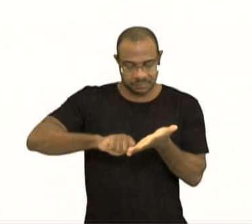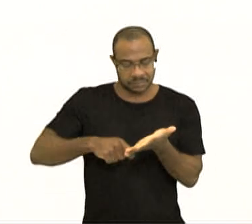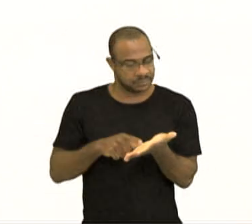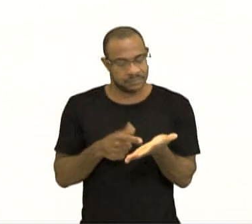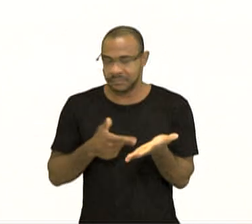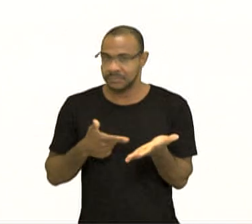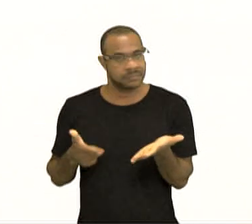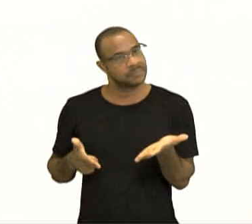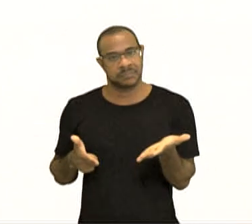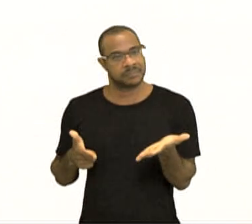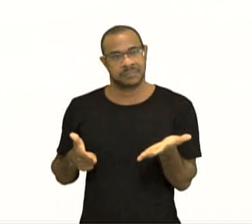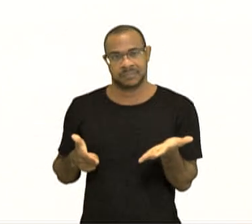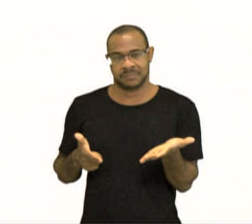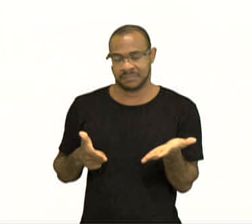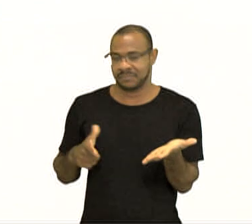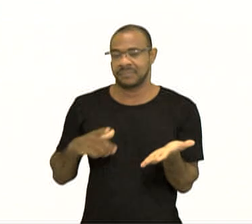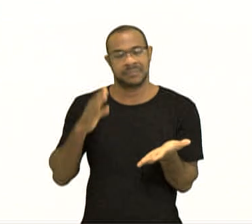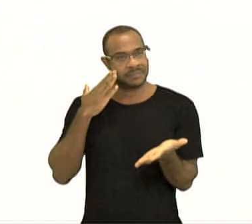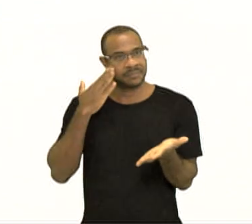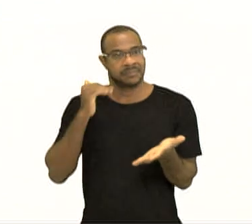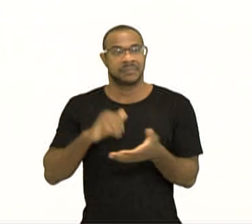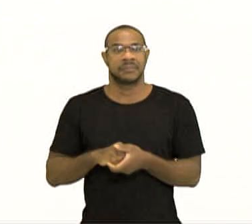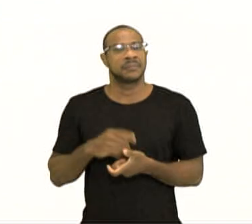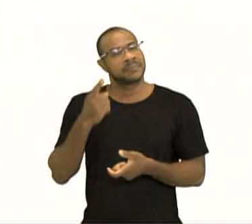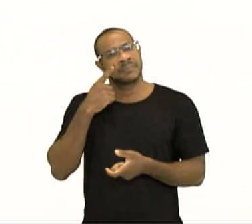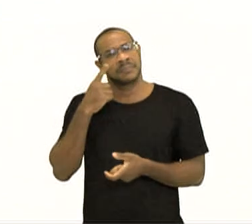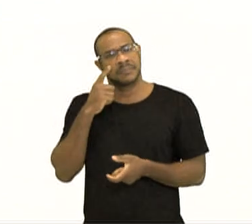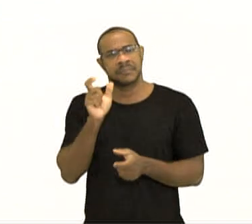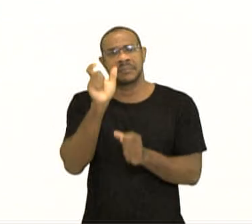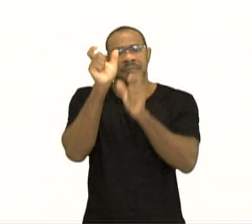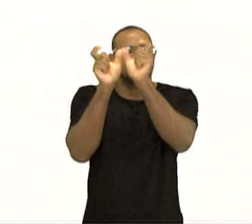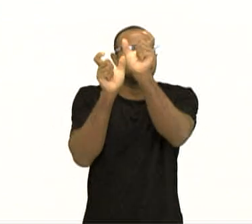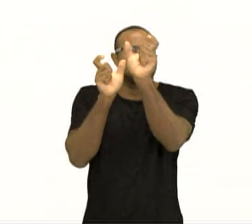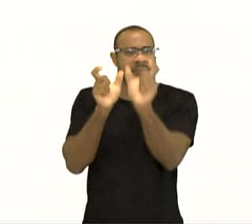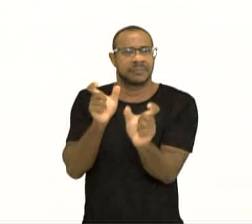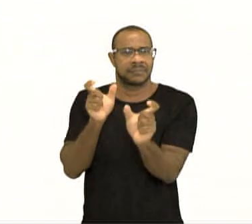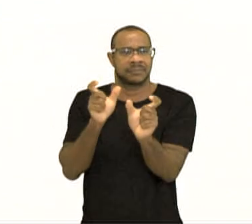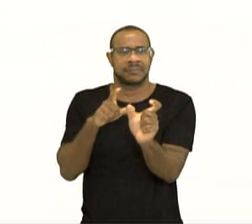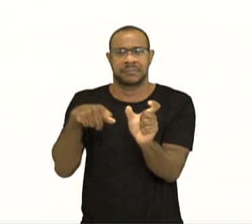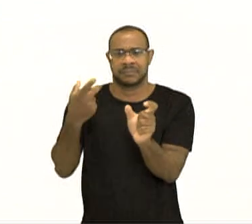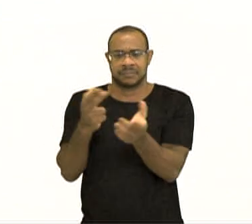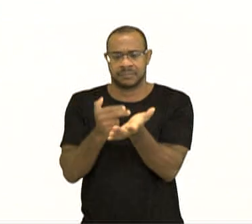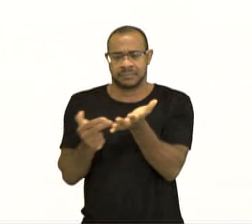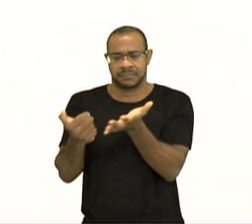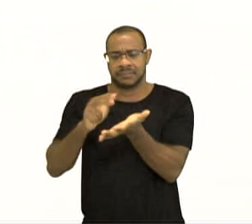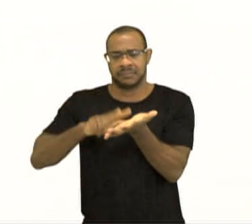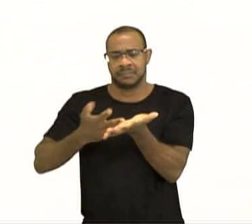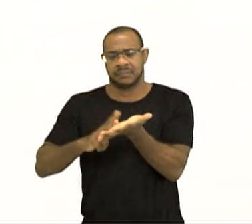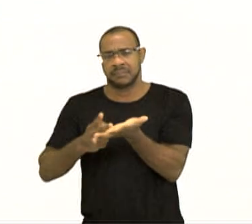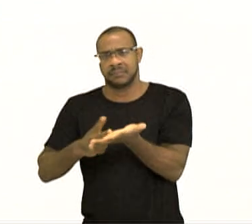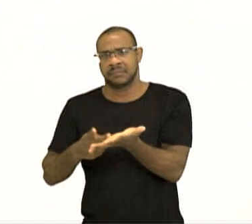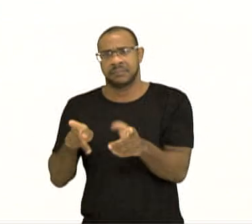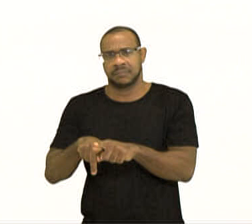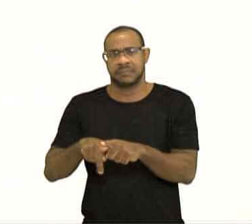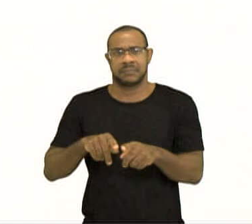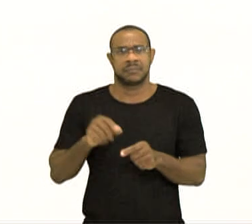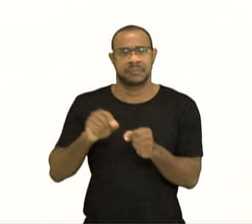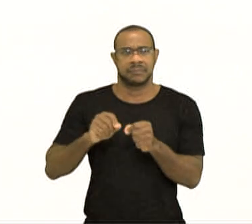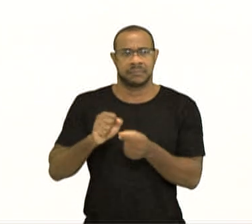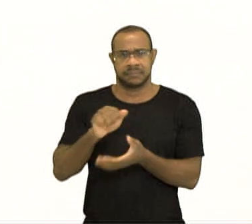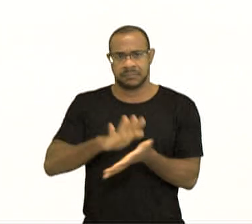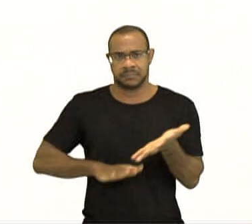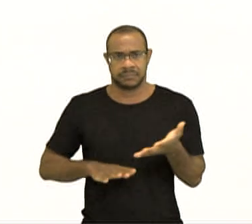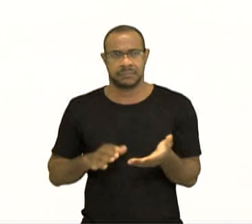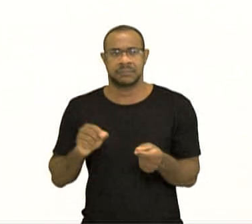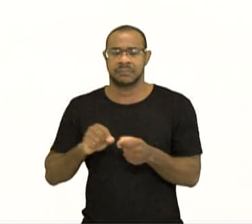organizem de modo a deixar as palavras aí, nem que você deixe um espaço para depois colocar a tradução. Para fazer essa atividade,